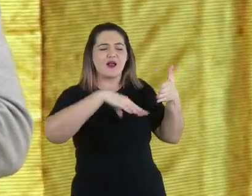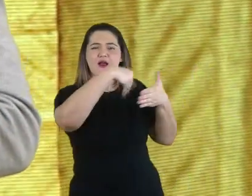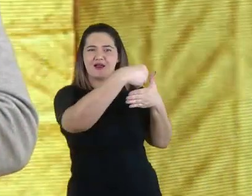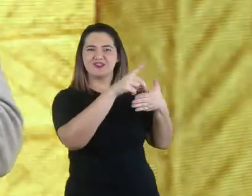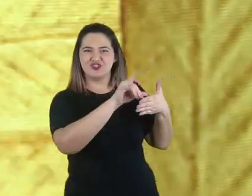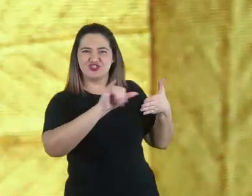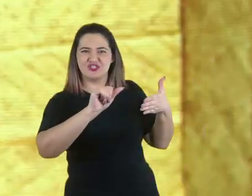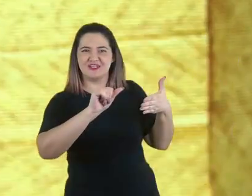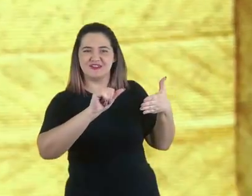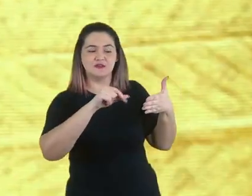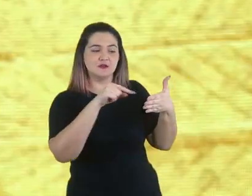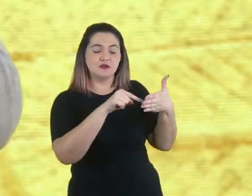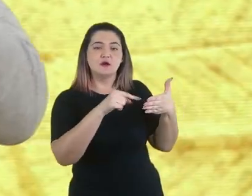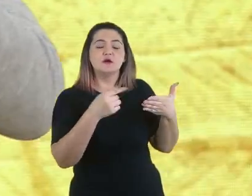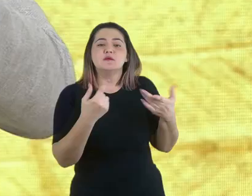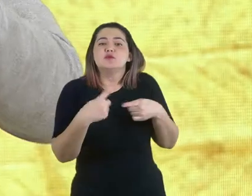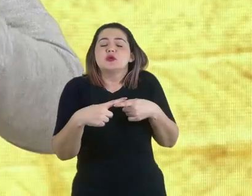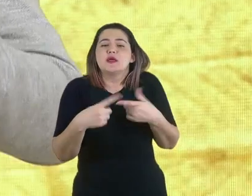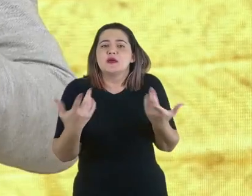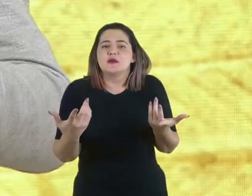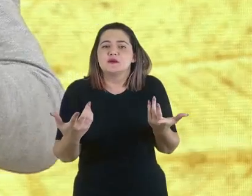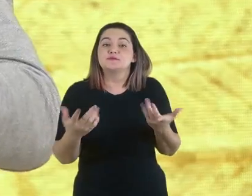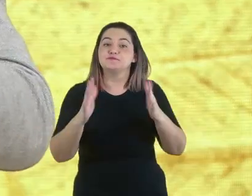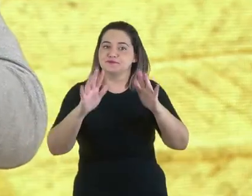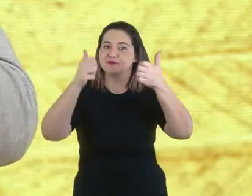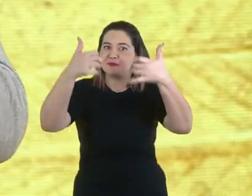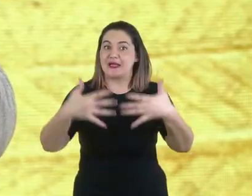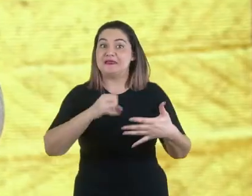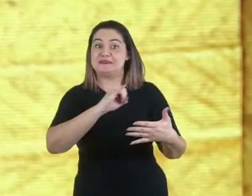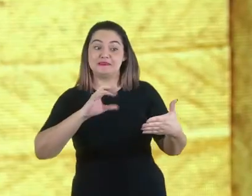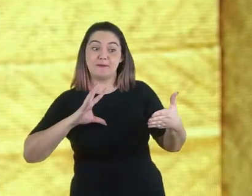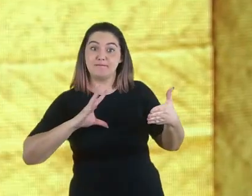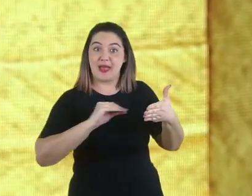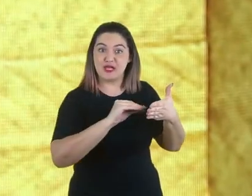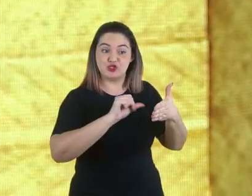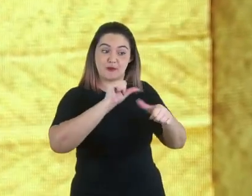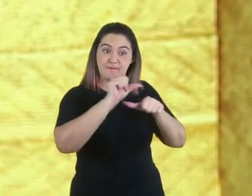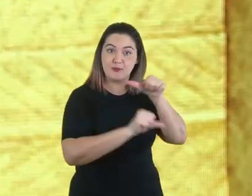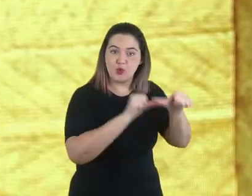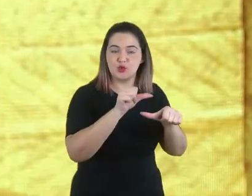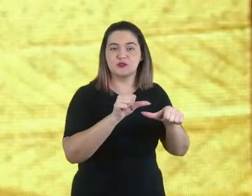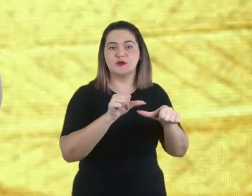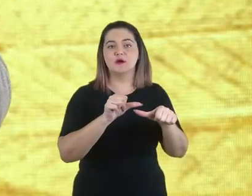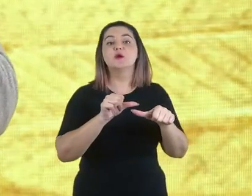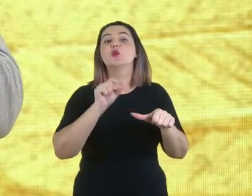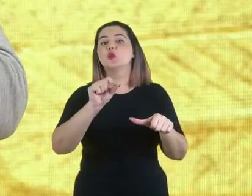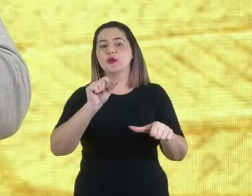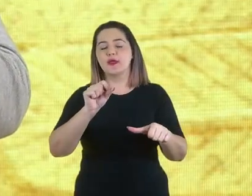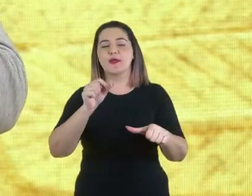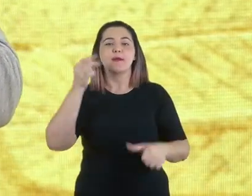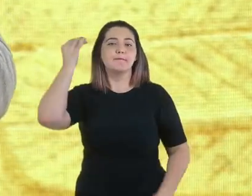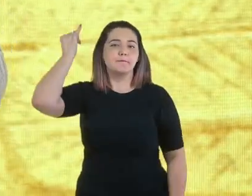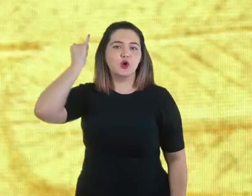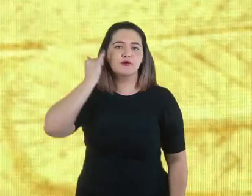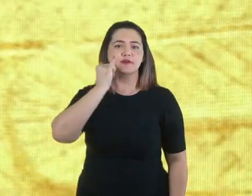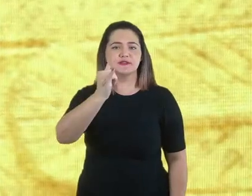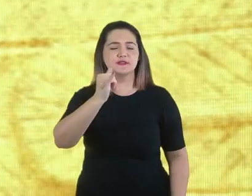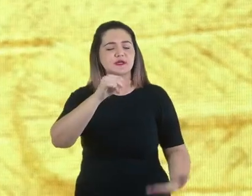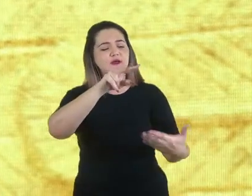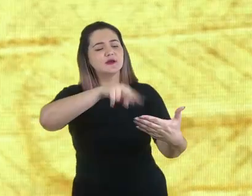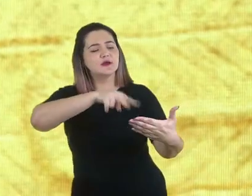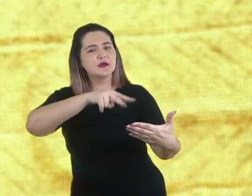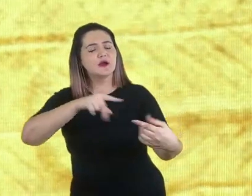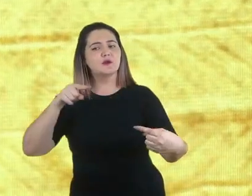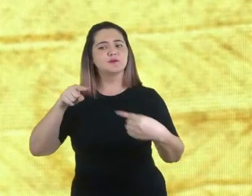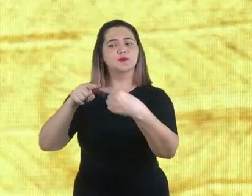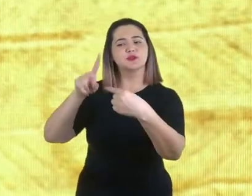dificultaria o reconhecimento das profecias de tempo na Bíblia, bem como as festas religiosas que acompanhavam, apontavam para